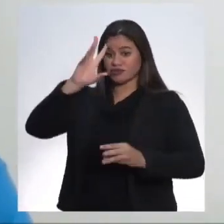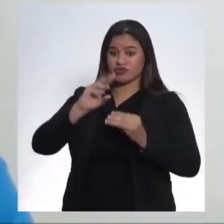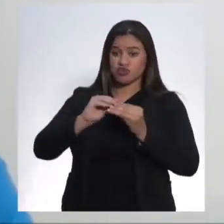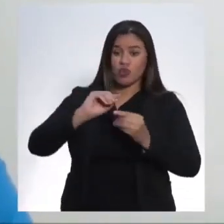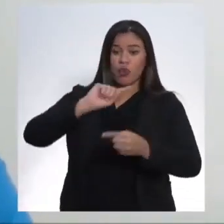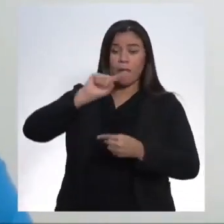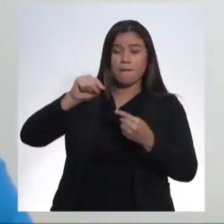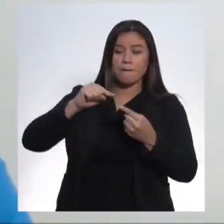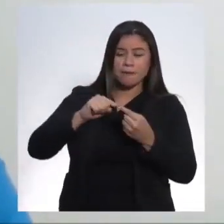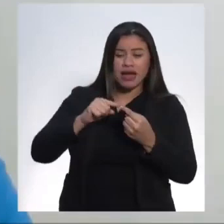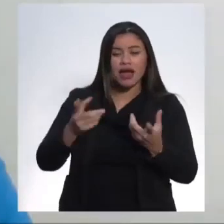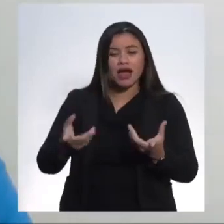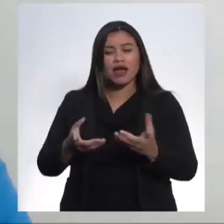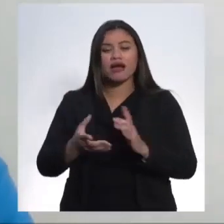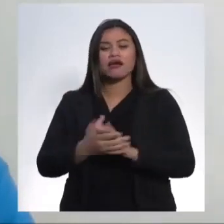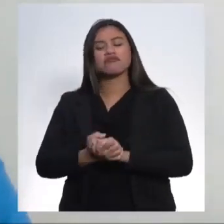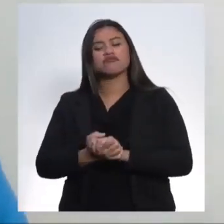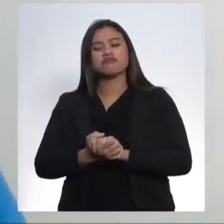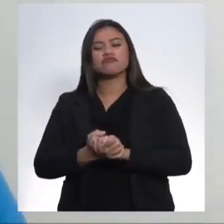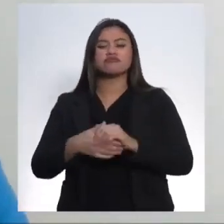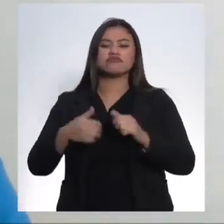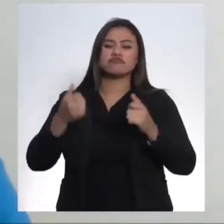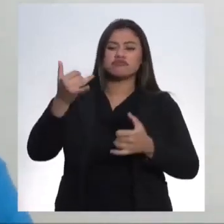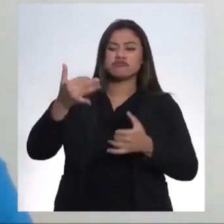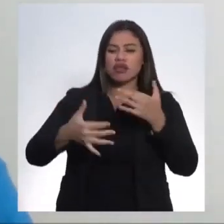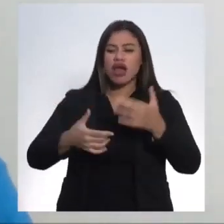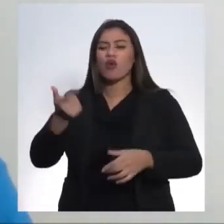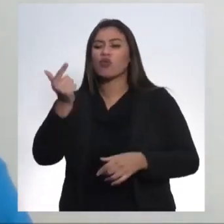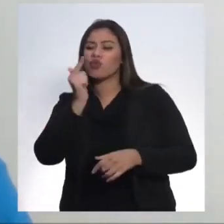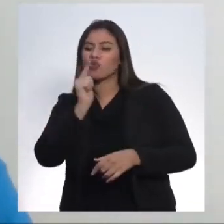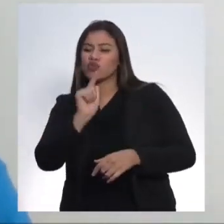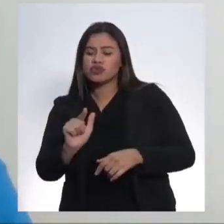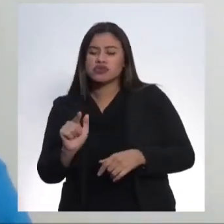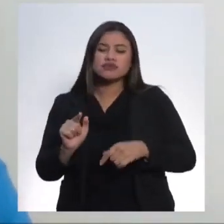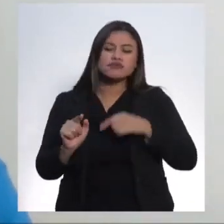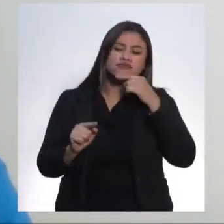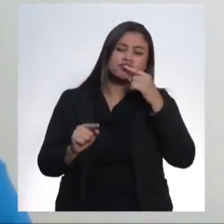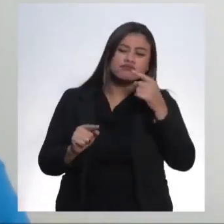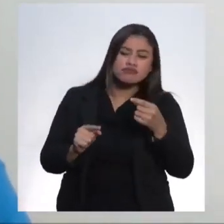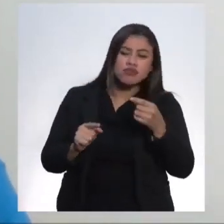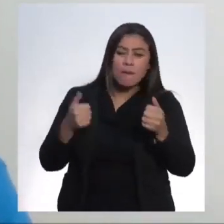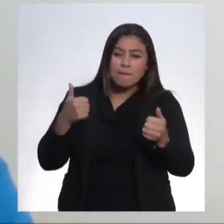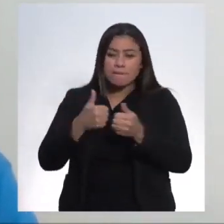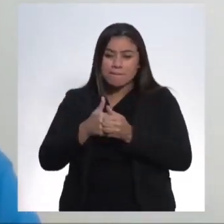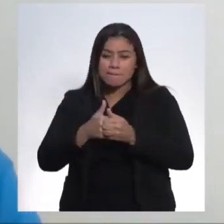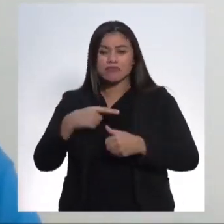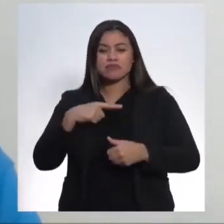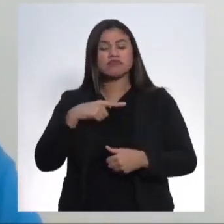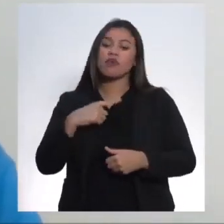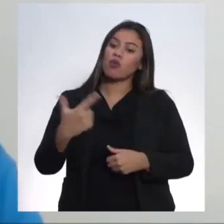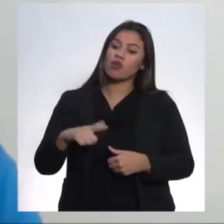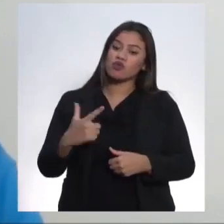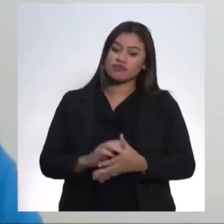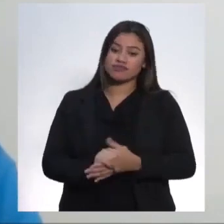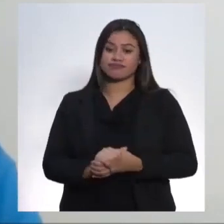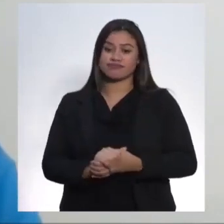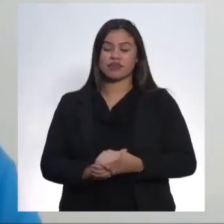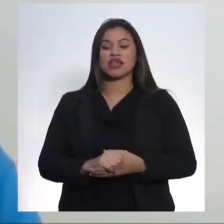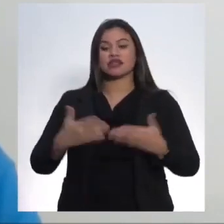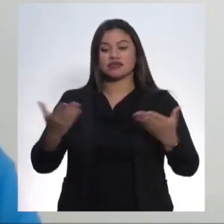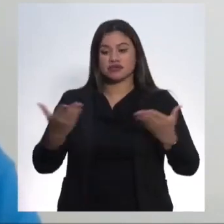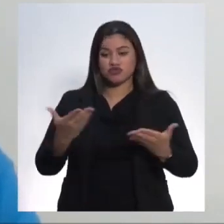objetivos da aula para entender se conseguimos chegar perto do que havíamos previsto ou não. Então, esse é o momento